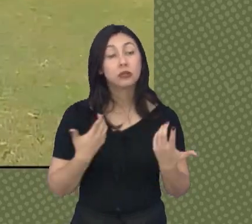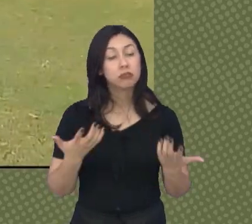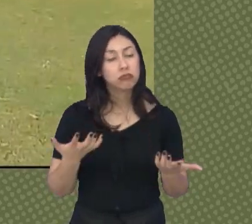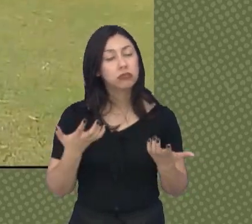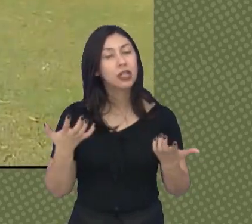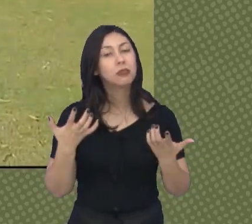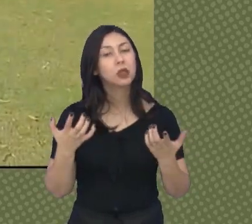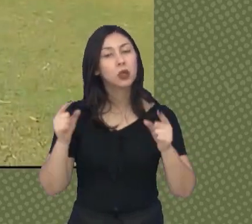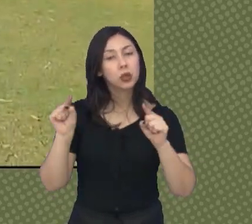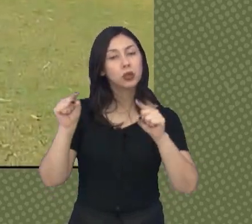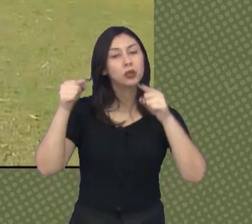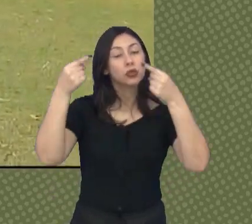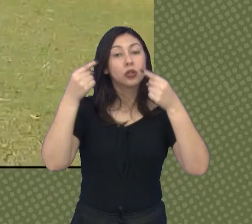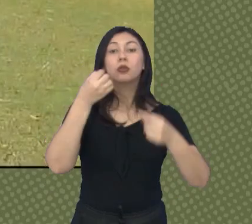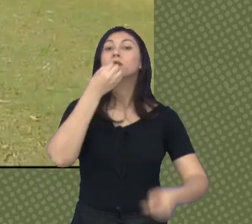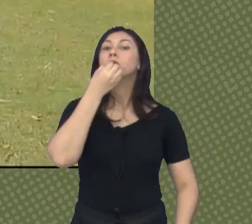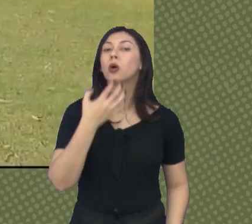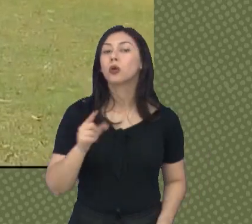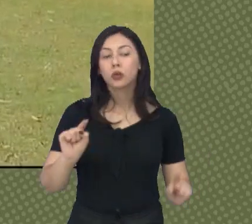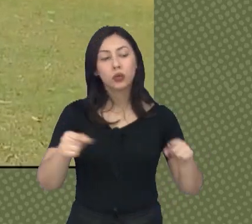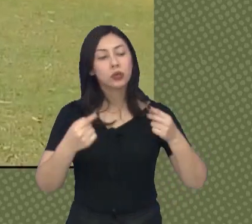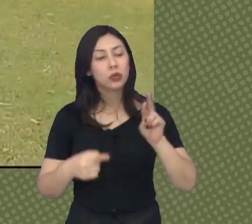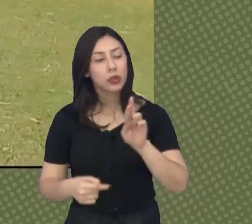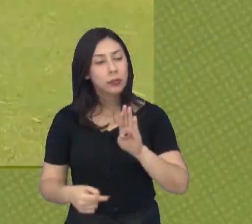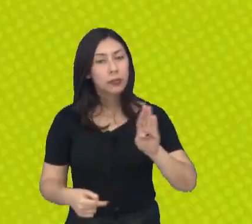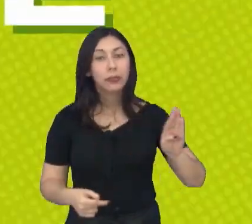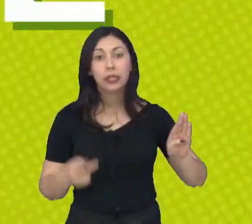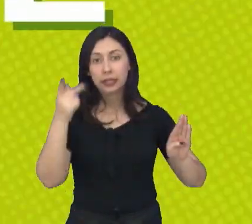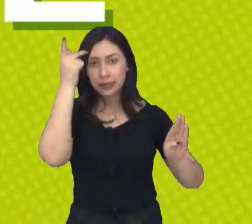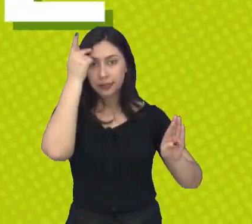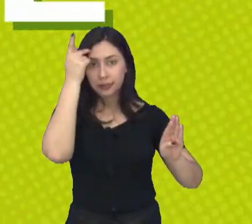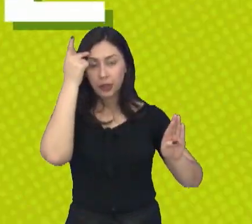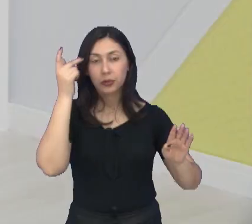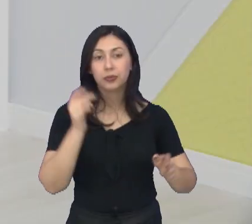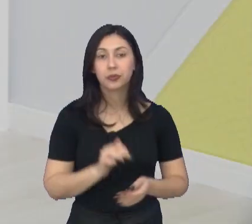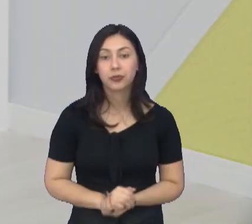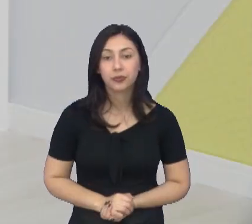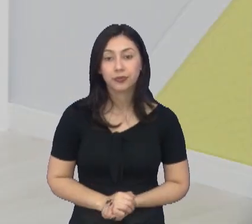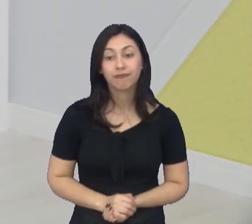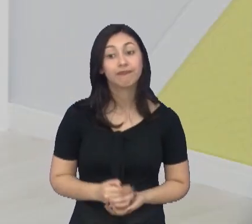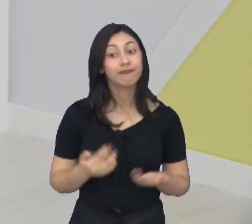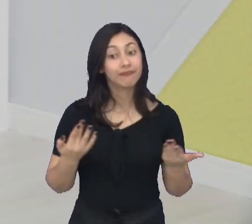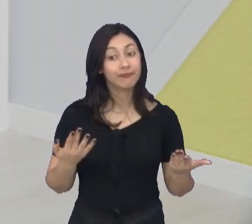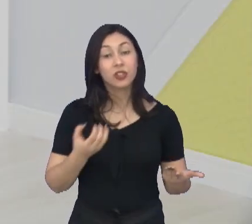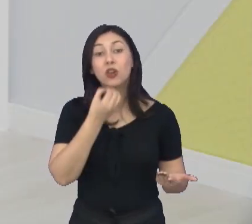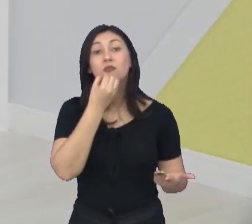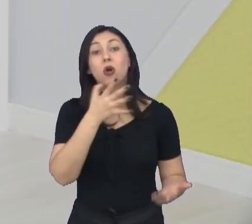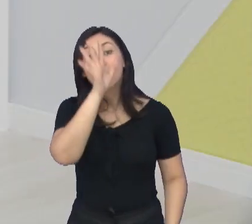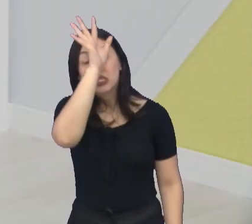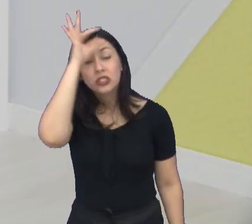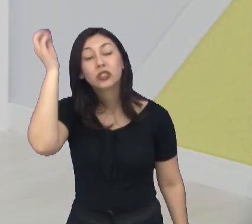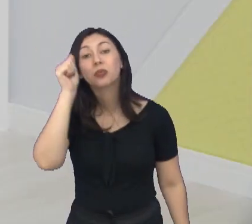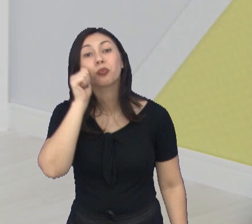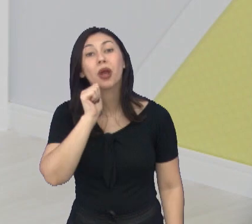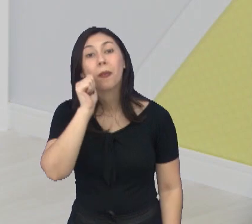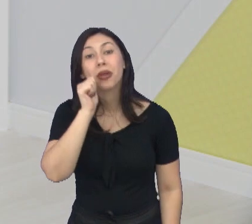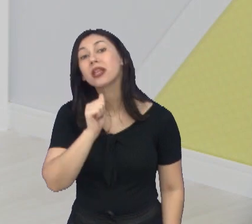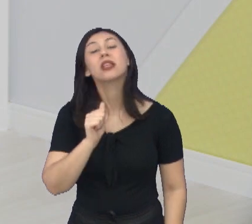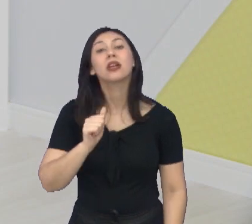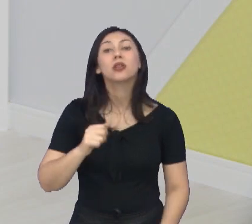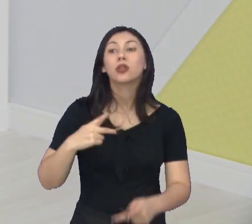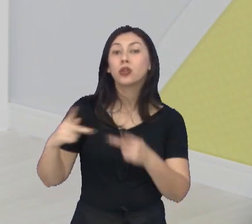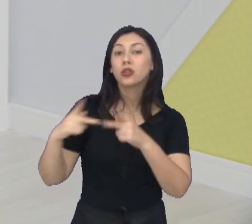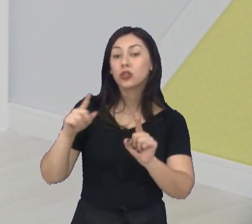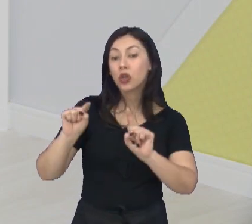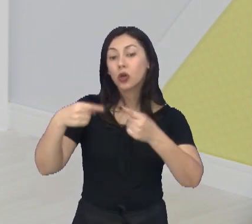um bom jogo contra o Red Bull lá em São Paulo. Pois é, sorte para as meninas do São José amanhã contra